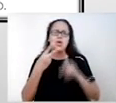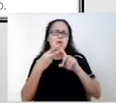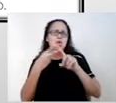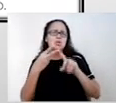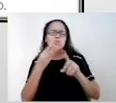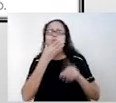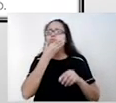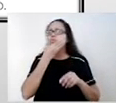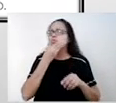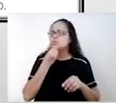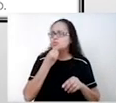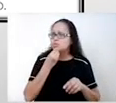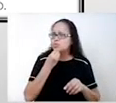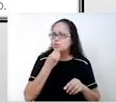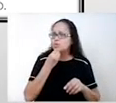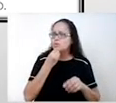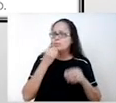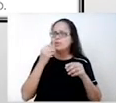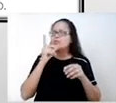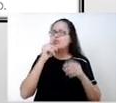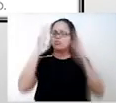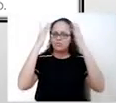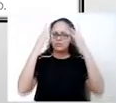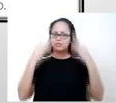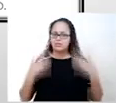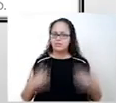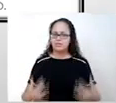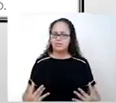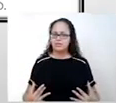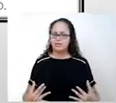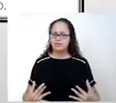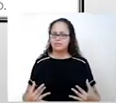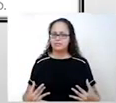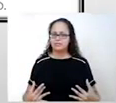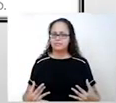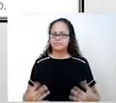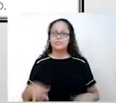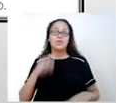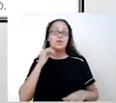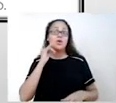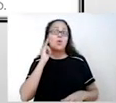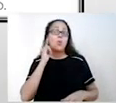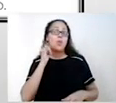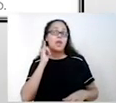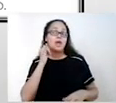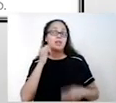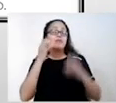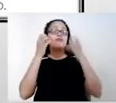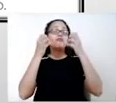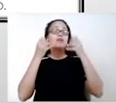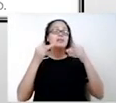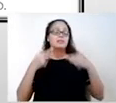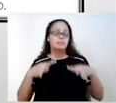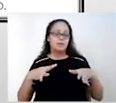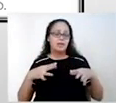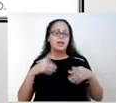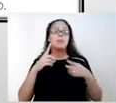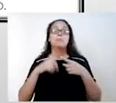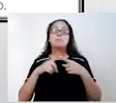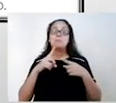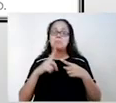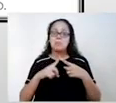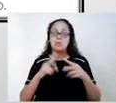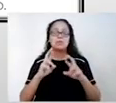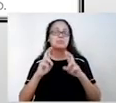estrada? É melhor eu deixar tudo explicado. Então o narrador conversa com a gente, né? O narrador vai nos explicar por que isso é